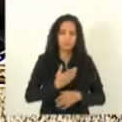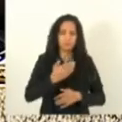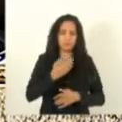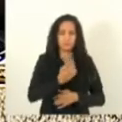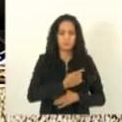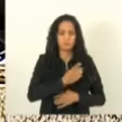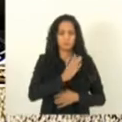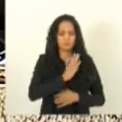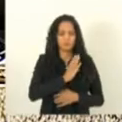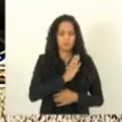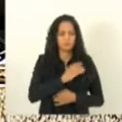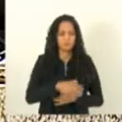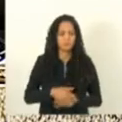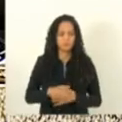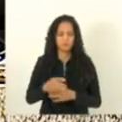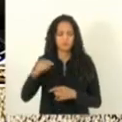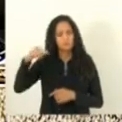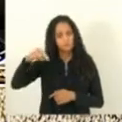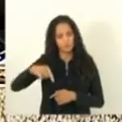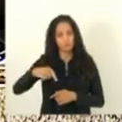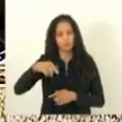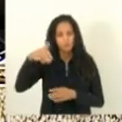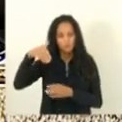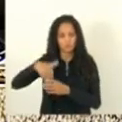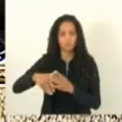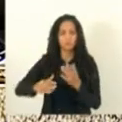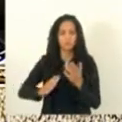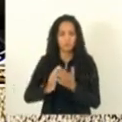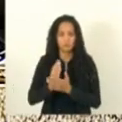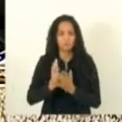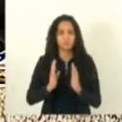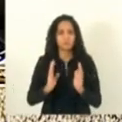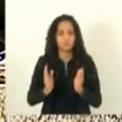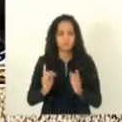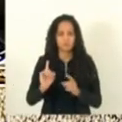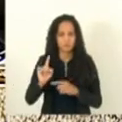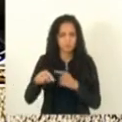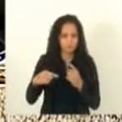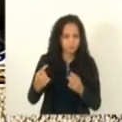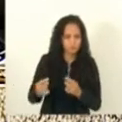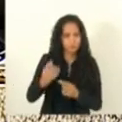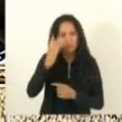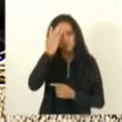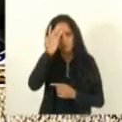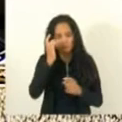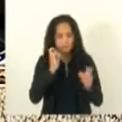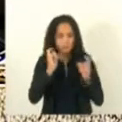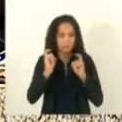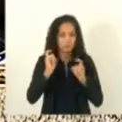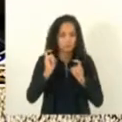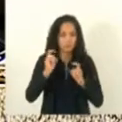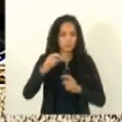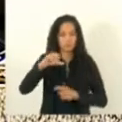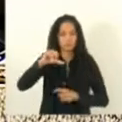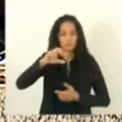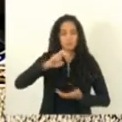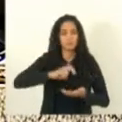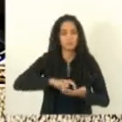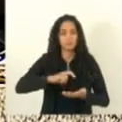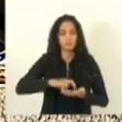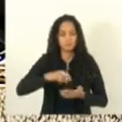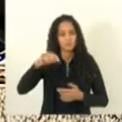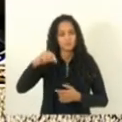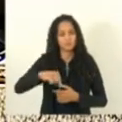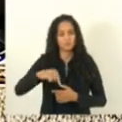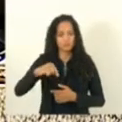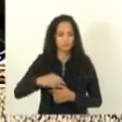Danilo Baiense, aprovado aqui no plenário da Assembleia Legislativa. Próxima sessão será amanhã, às